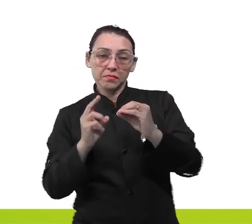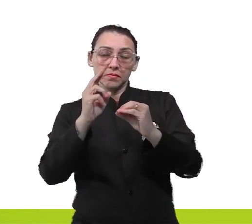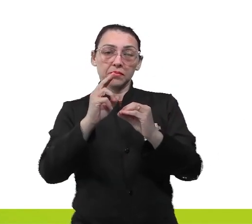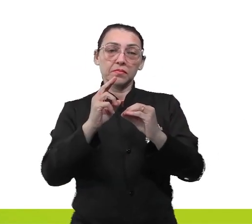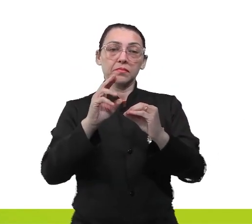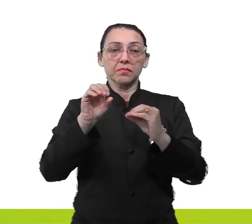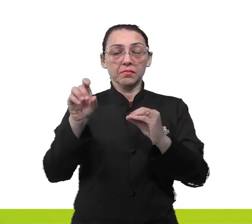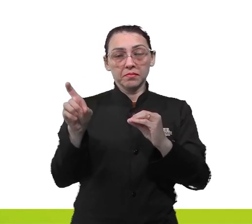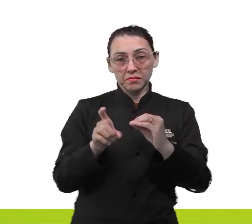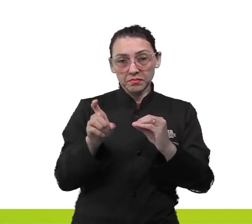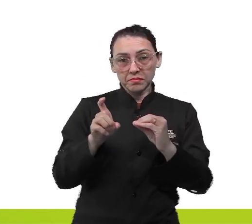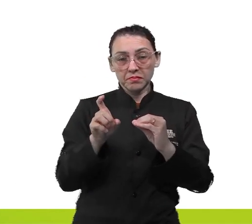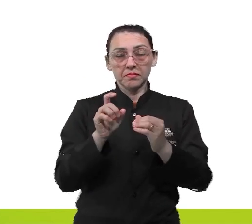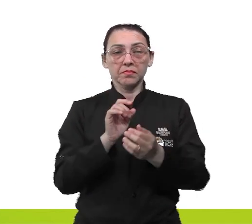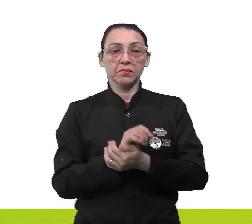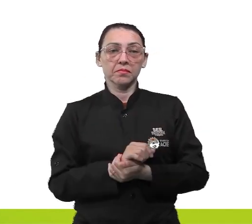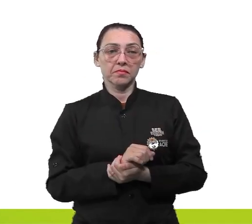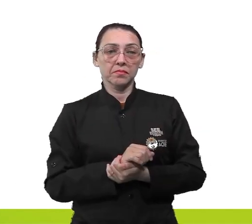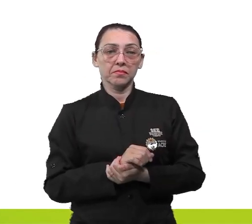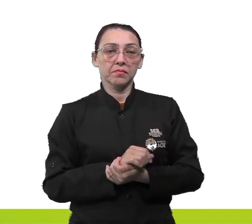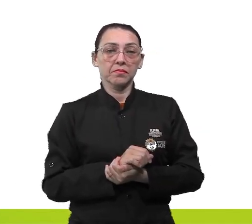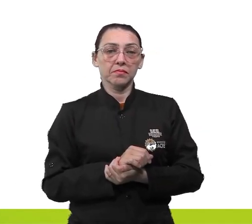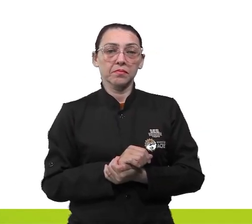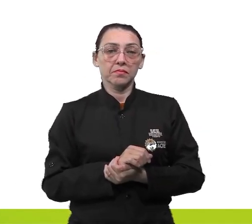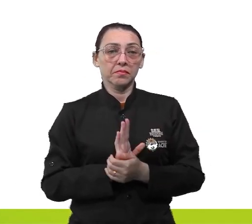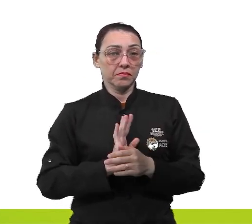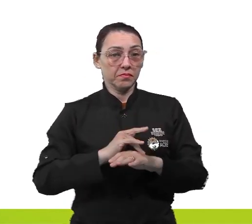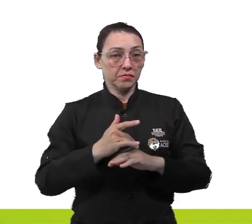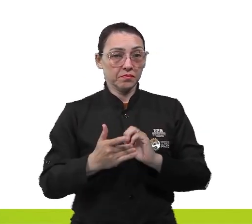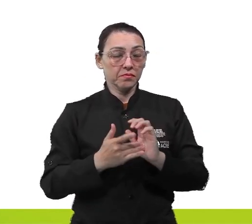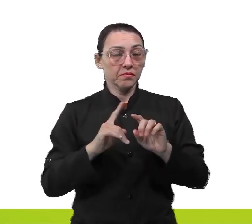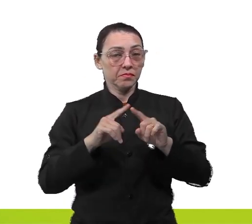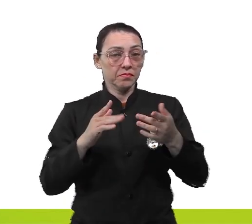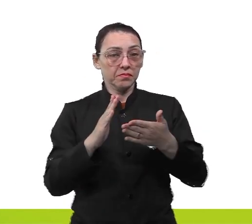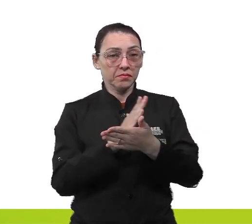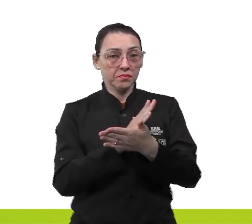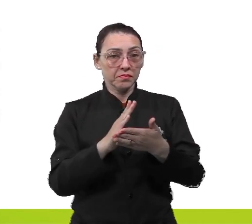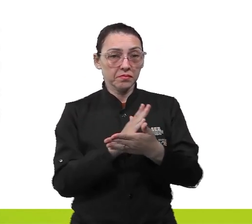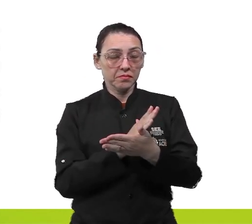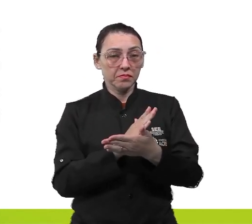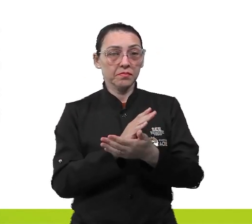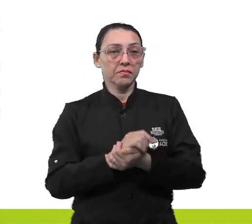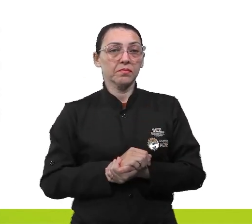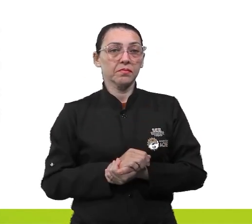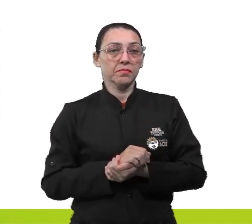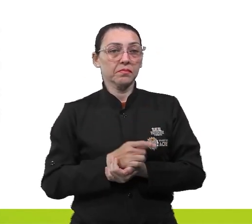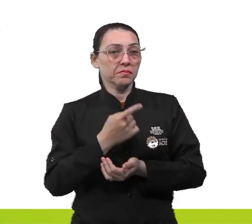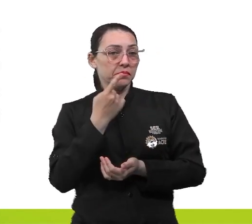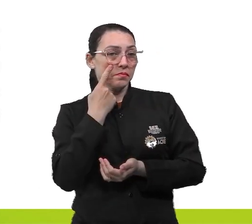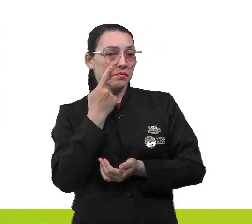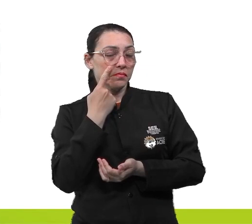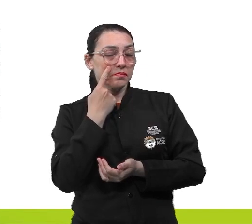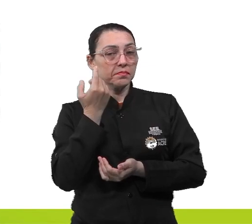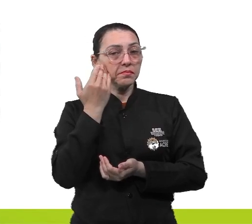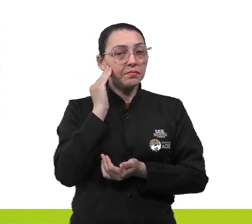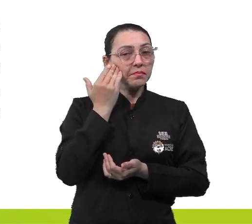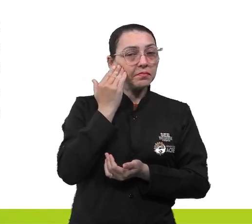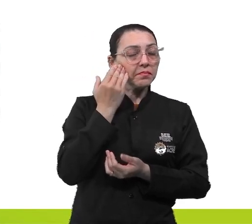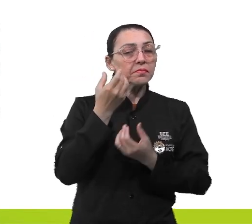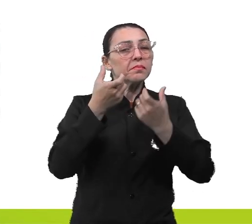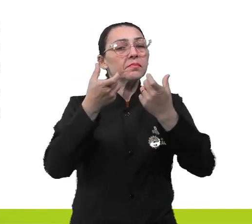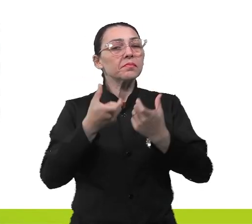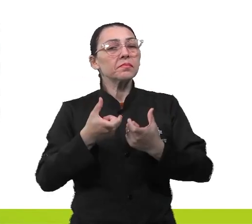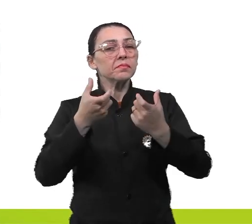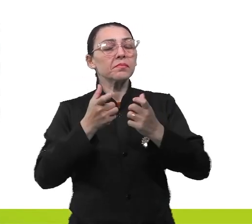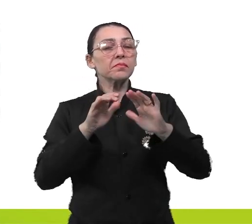órgãos essenciais, tá? Não estão todos aí, só alguns, tá? Então, olha só, vamos entender de